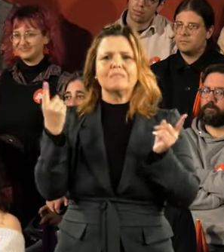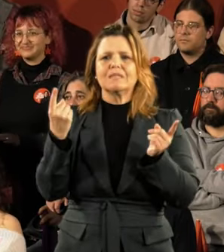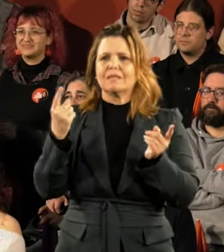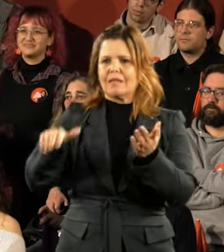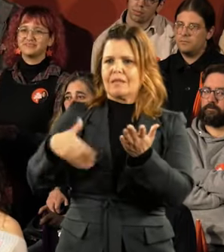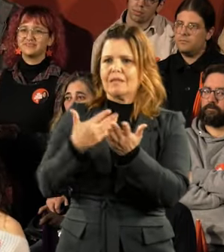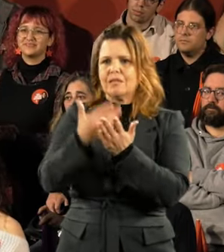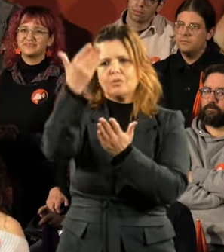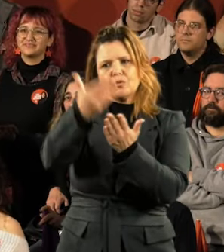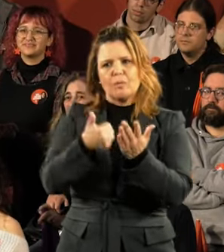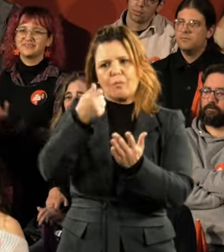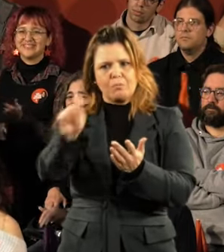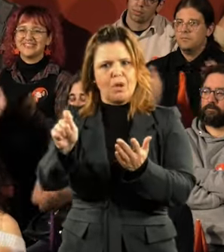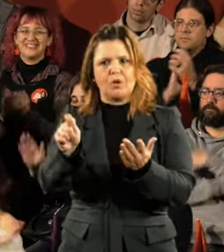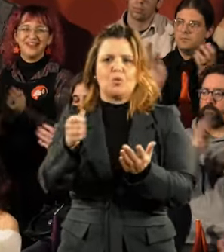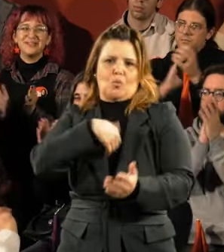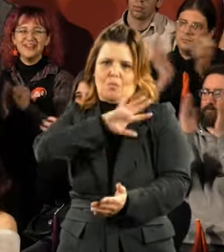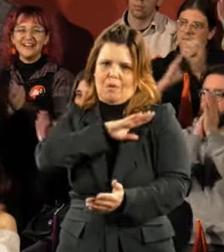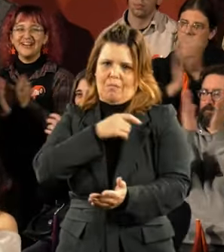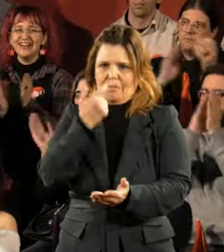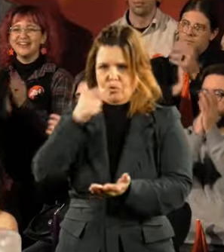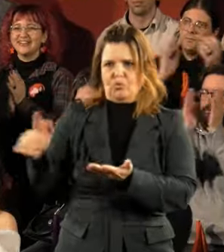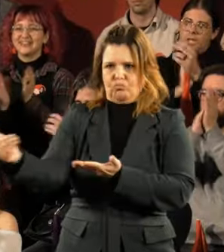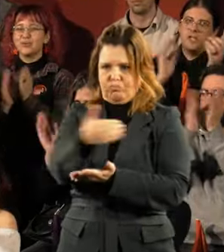a candidatura do bloco de esquerda em